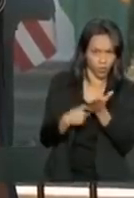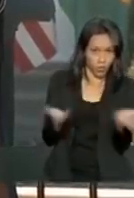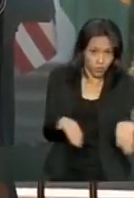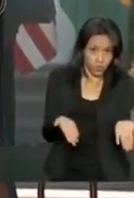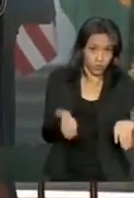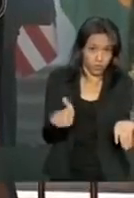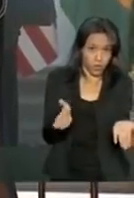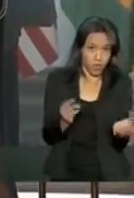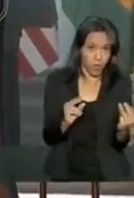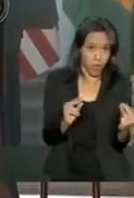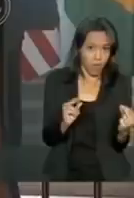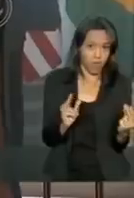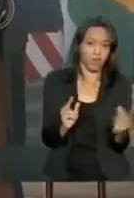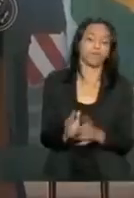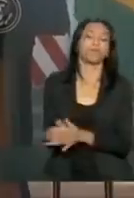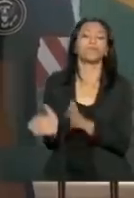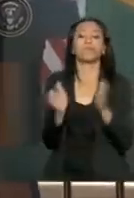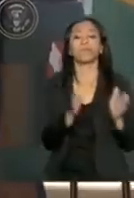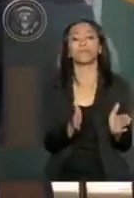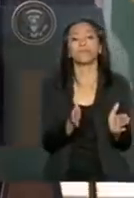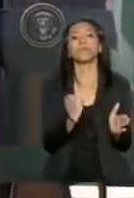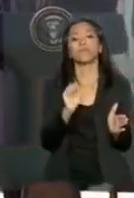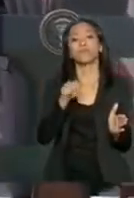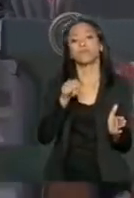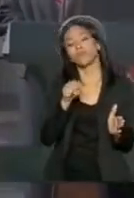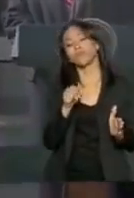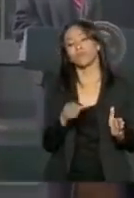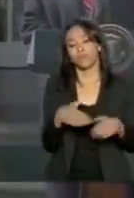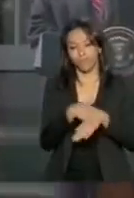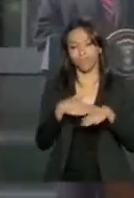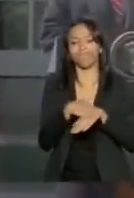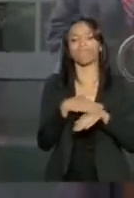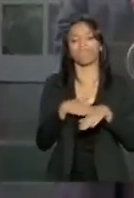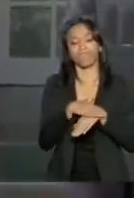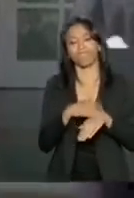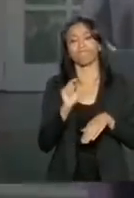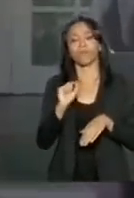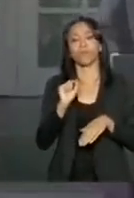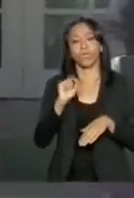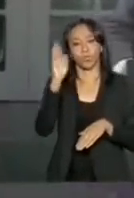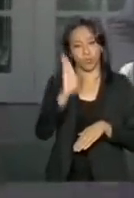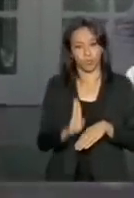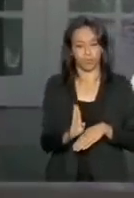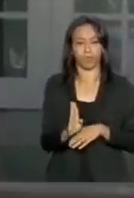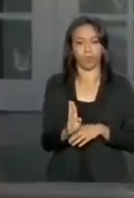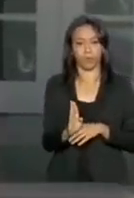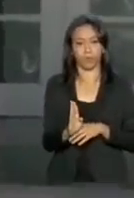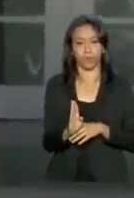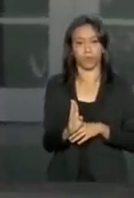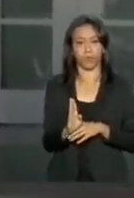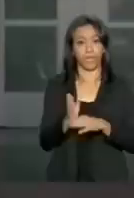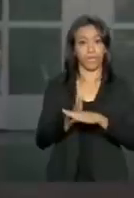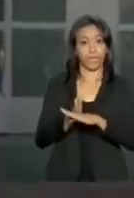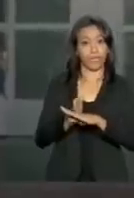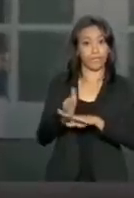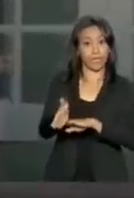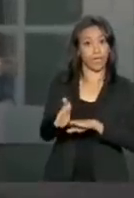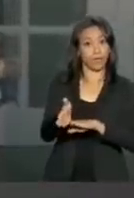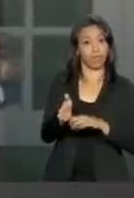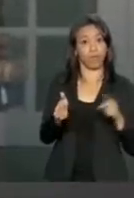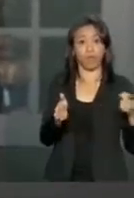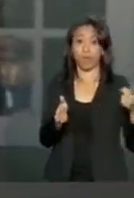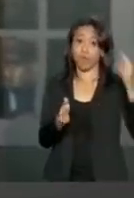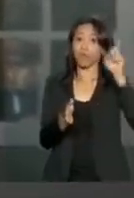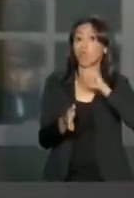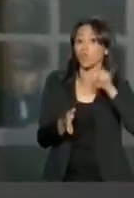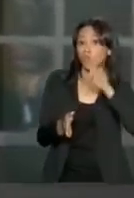hoje? Discutimos a possibilidade de o Brasil entrar como um grande aliado